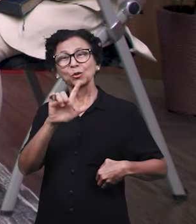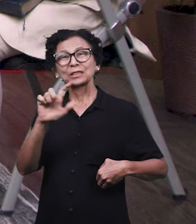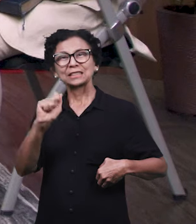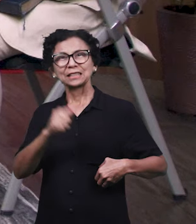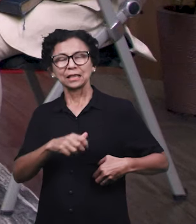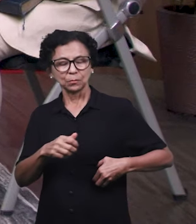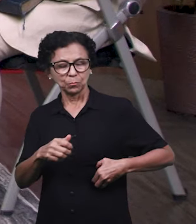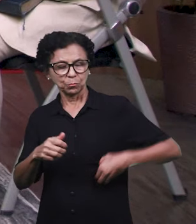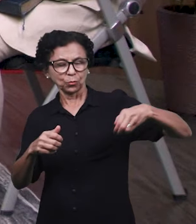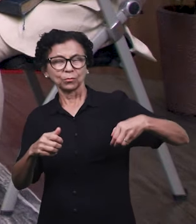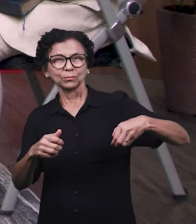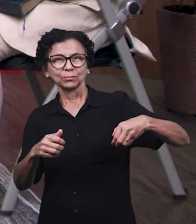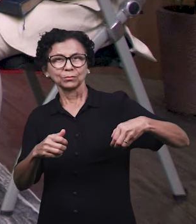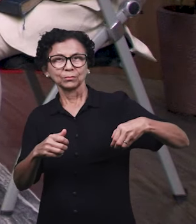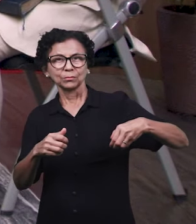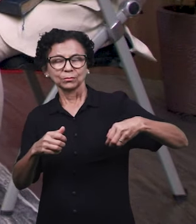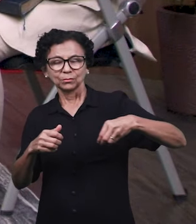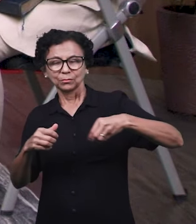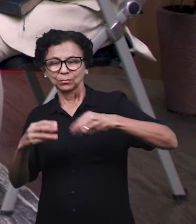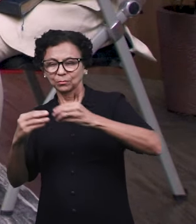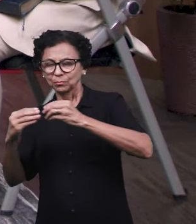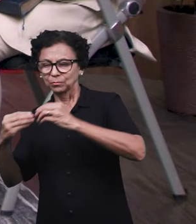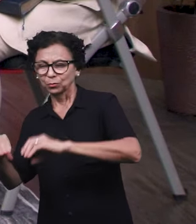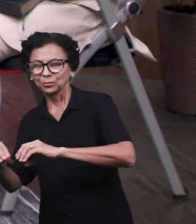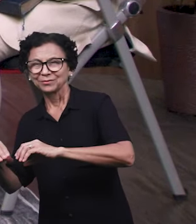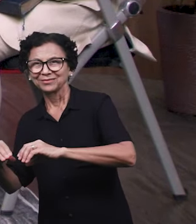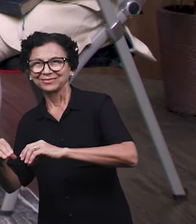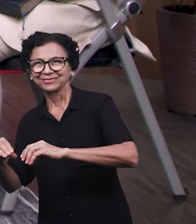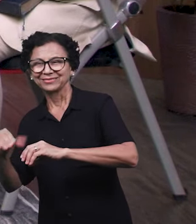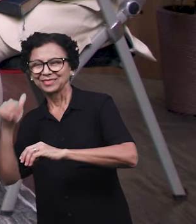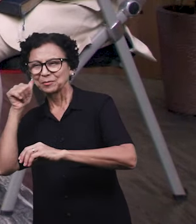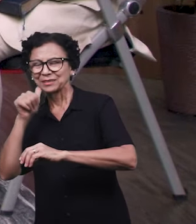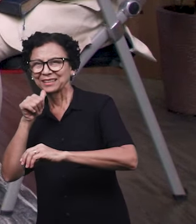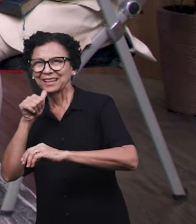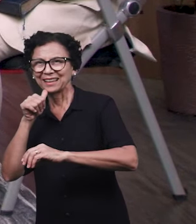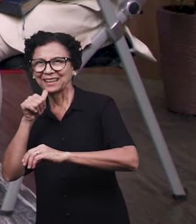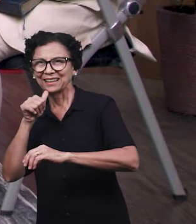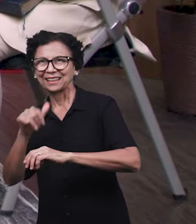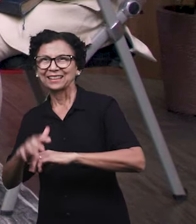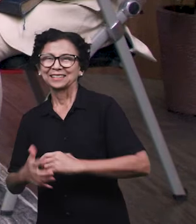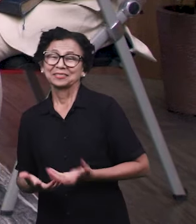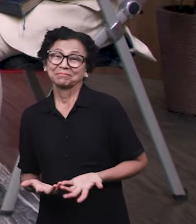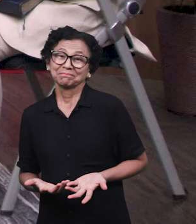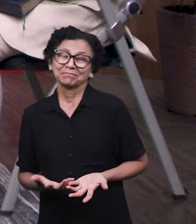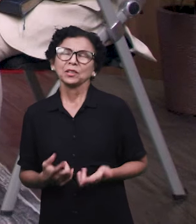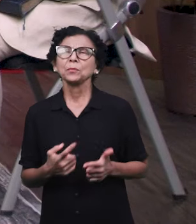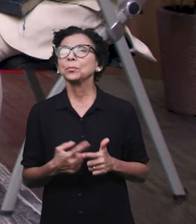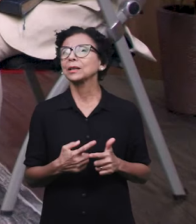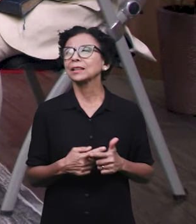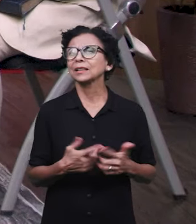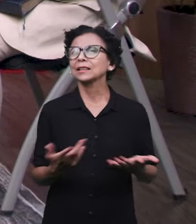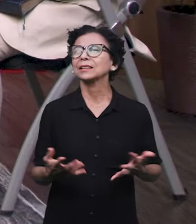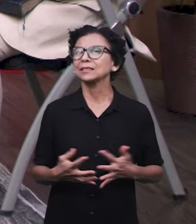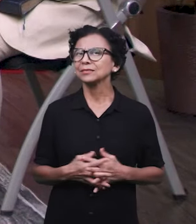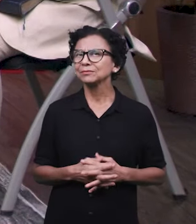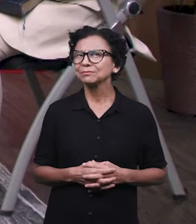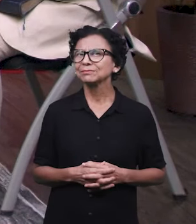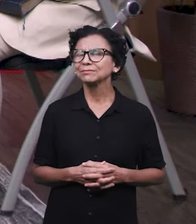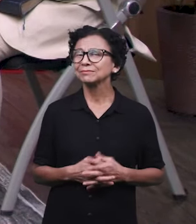né? Mas exatamente. É porque tem um propósito, né? Exatamente. E até mesmo a costela... A gente já fica curioso